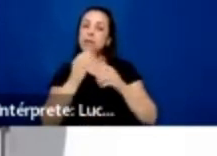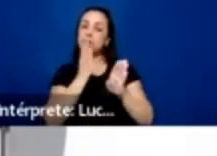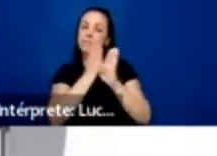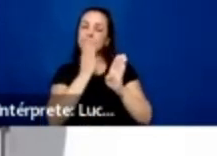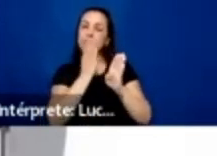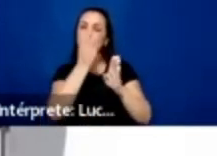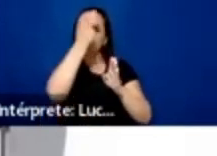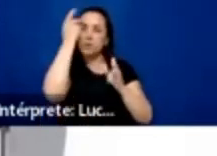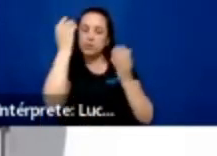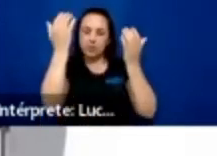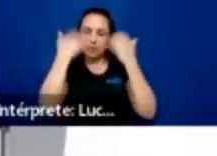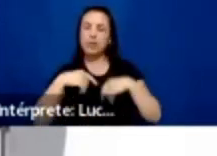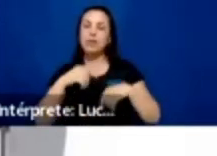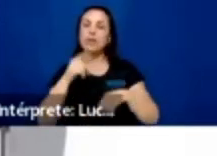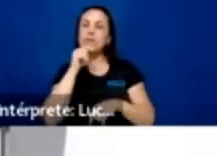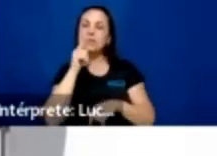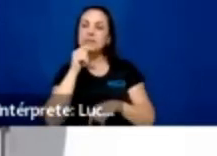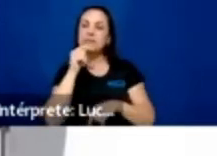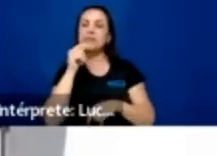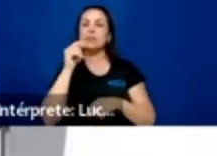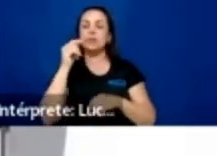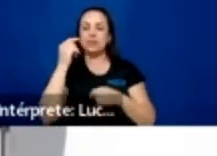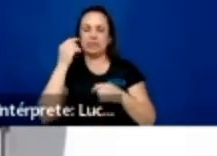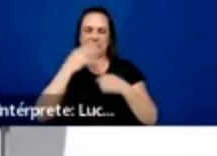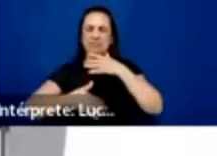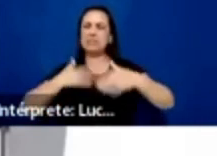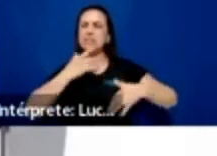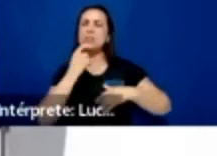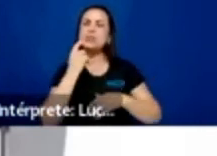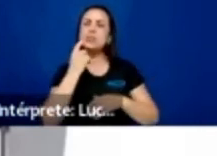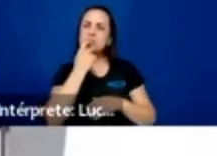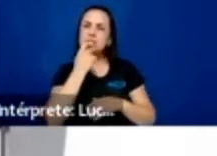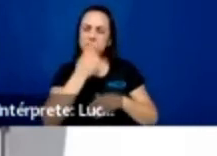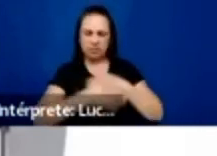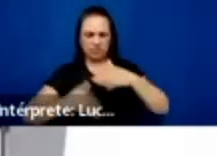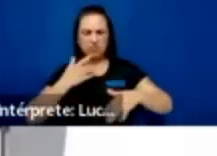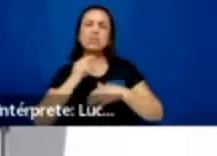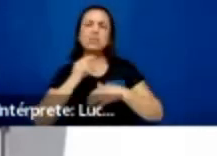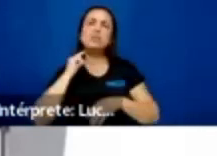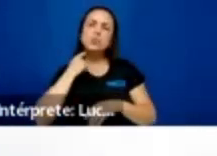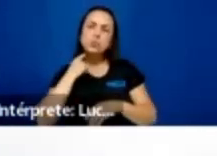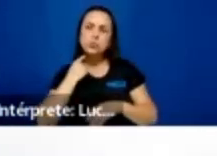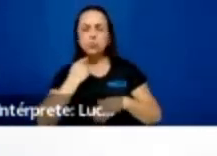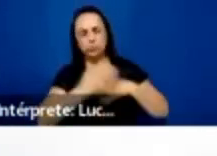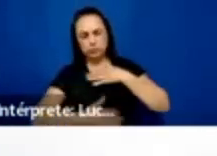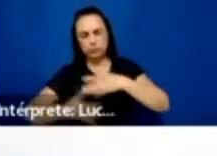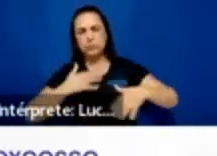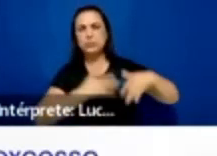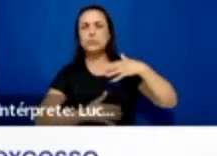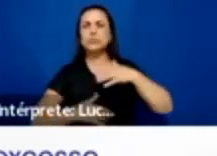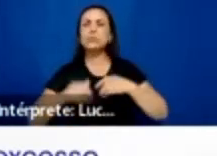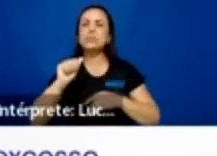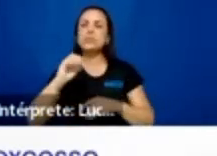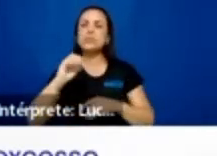Então, isso é algo que nós temos que saber que é antigo. E muitas pessoas não divulgam isso,